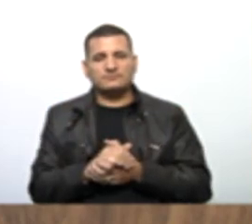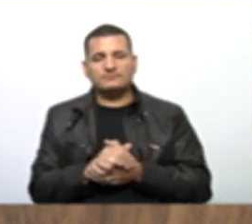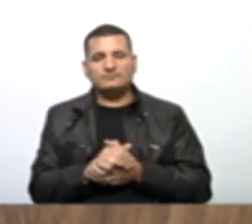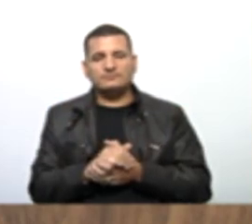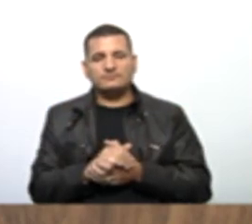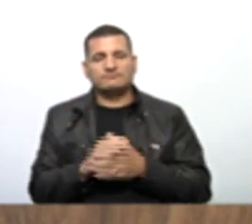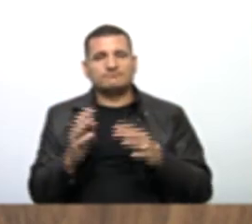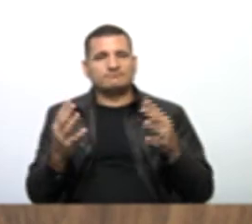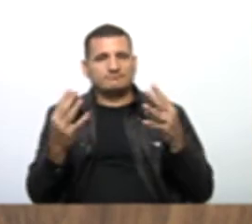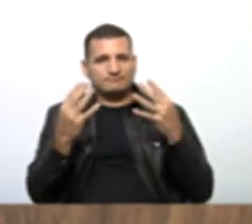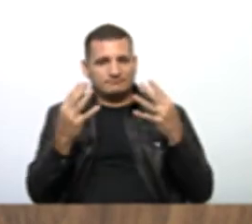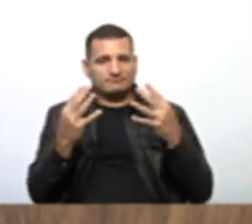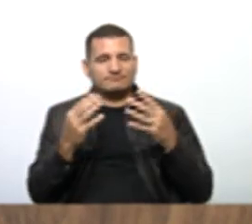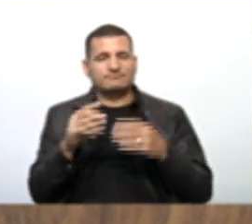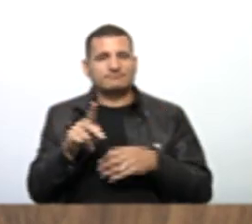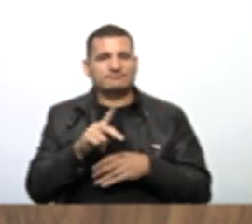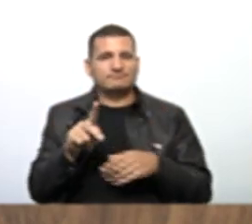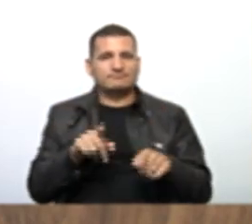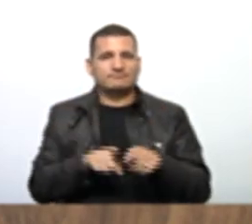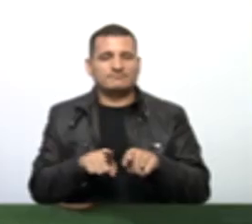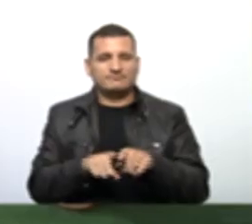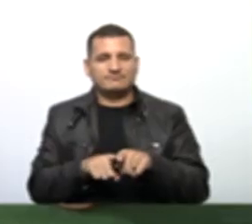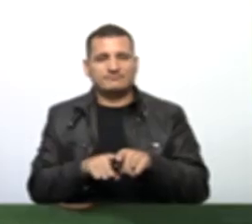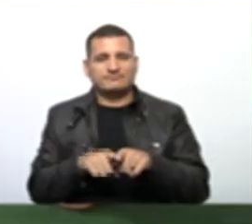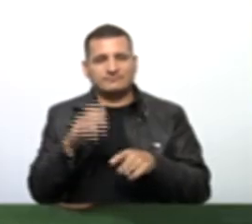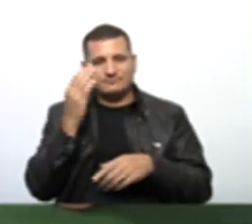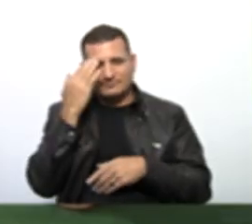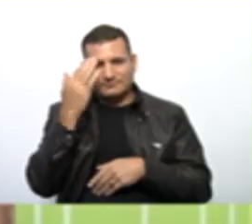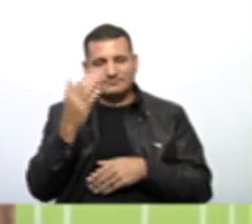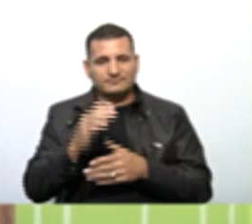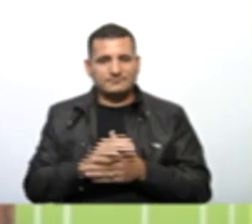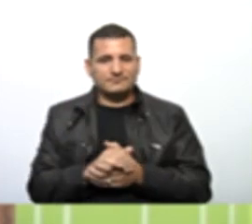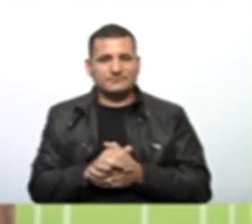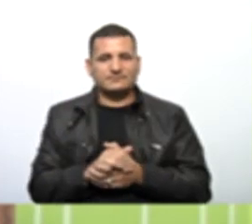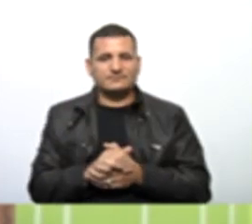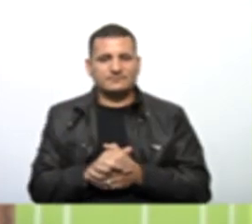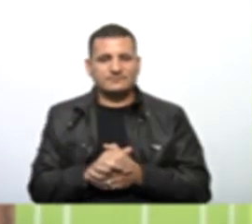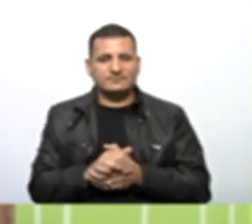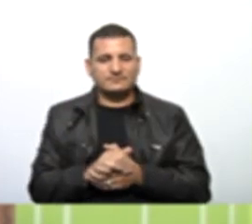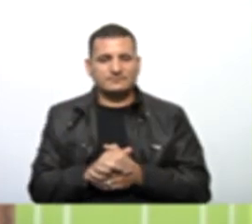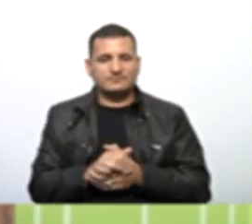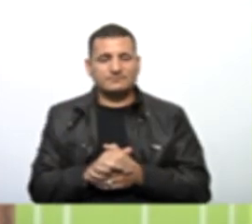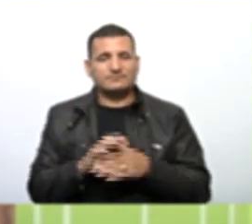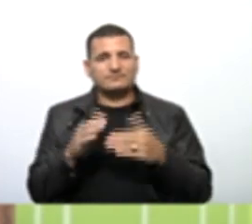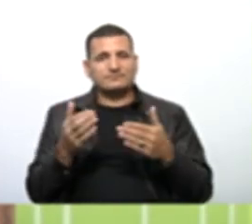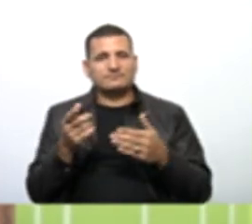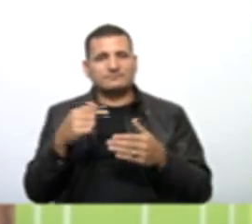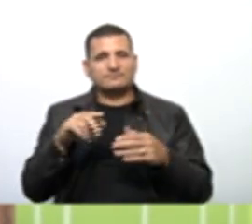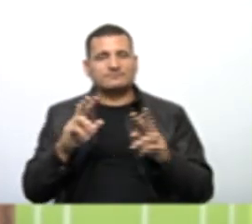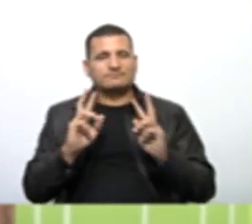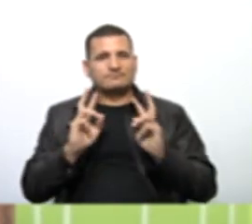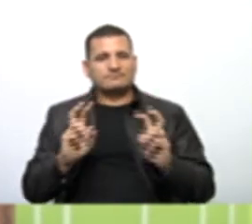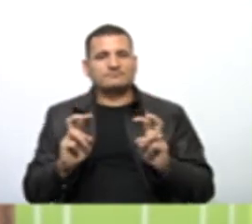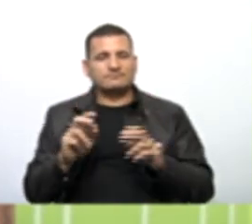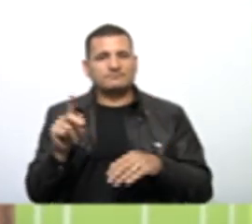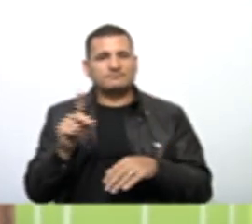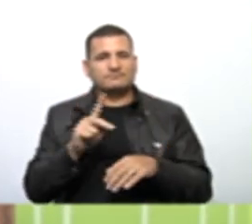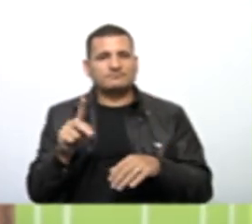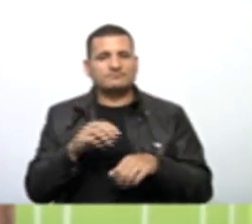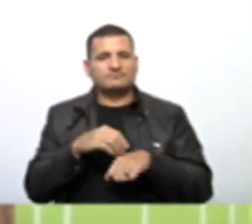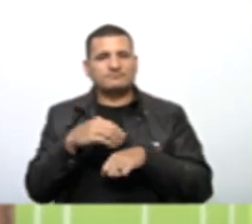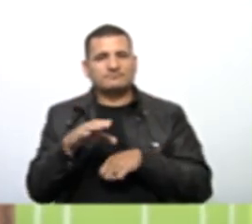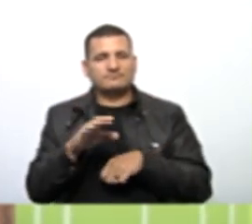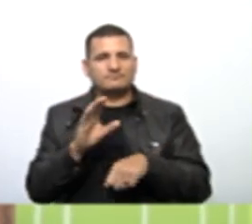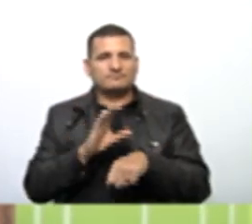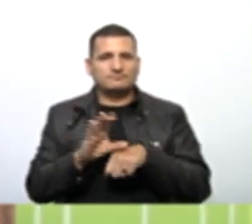dos nossos tutores presenciais também obrigar a pessoa então coisa que vocês é perceber o professor de uma uma dica questão do curso